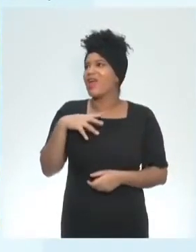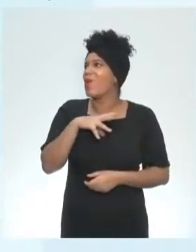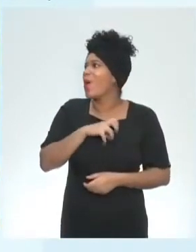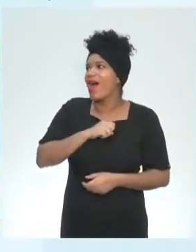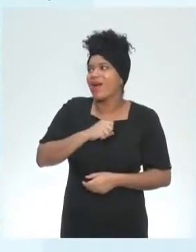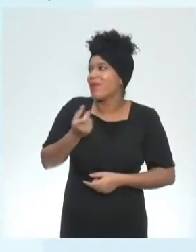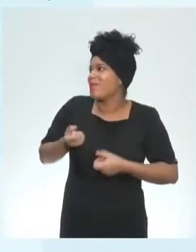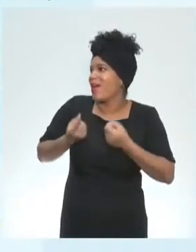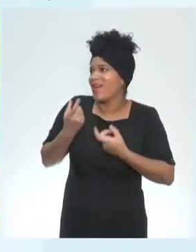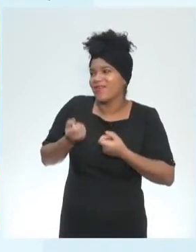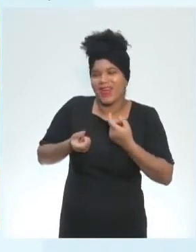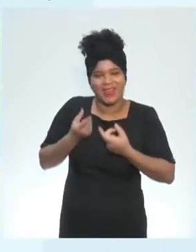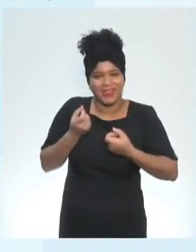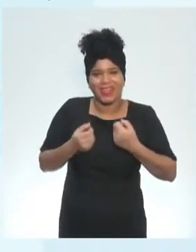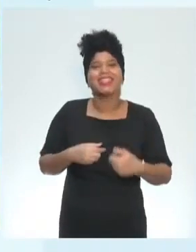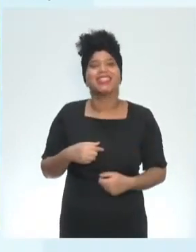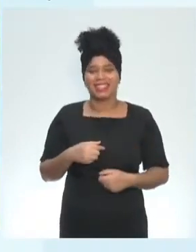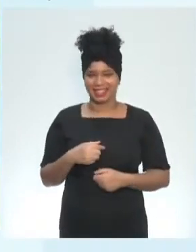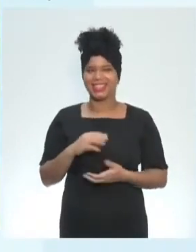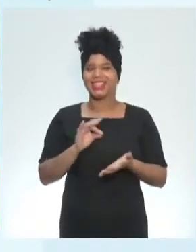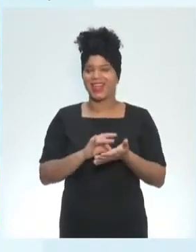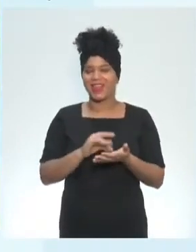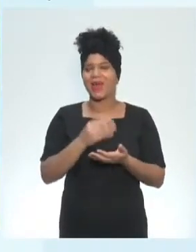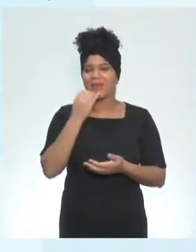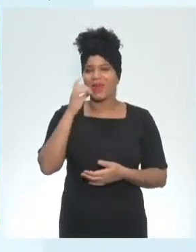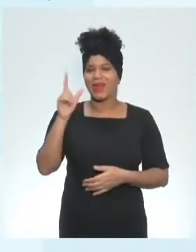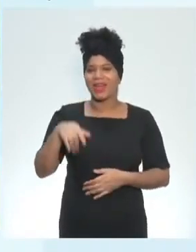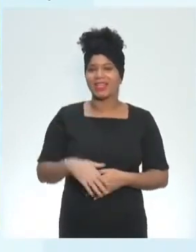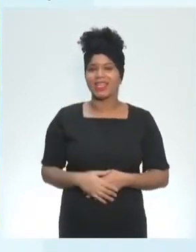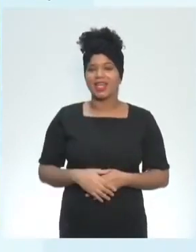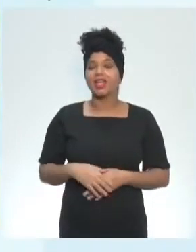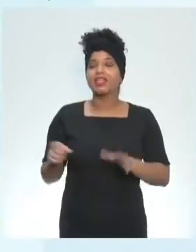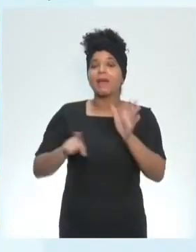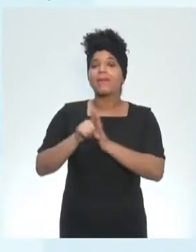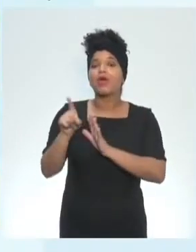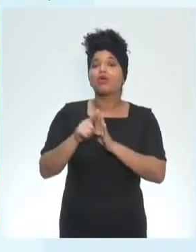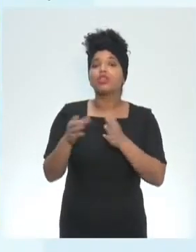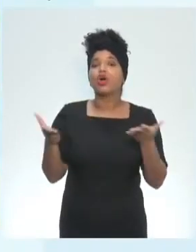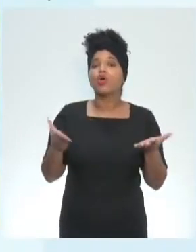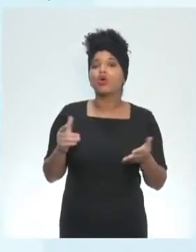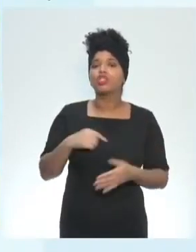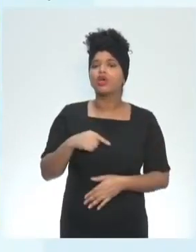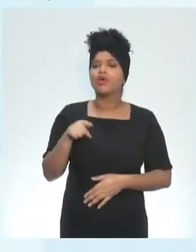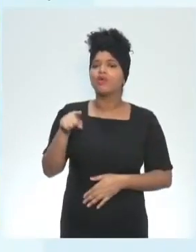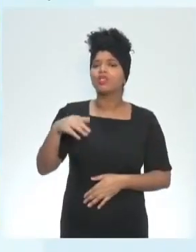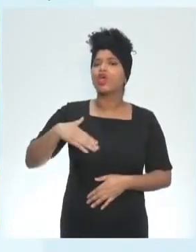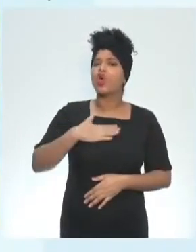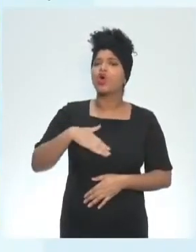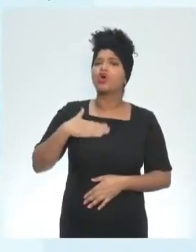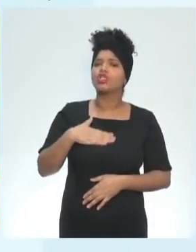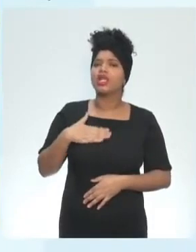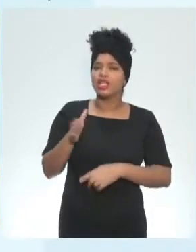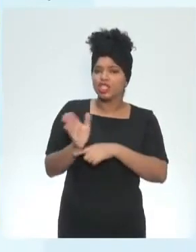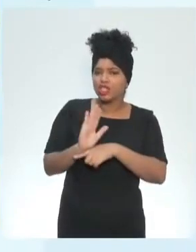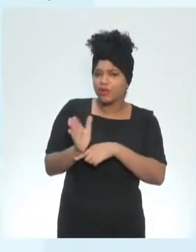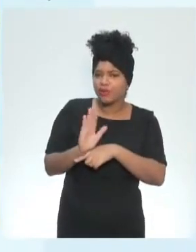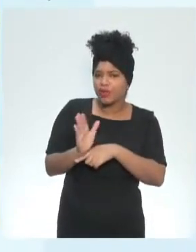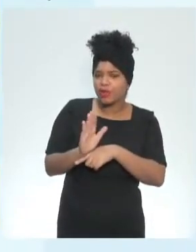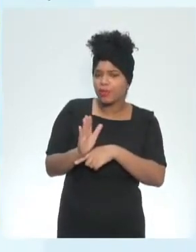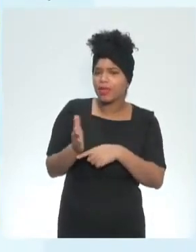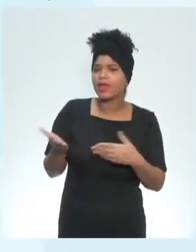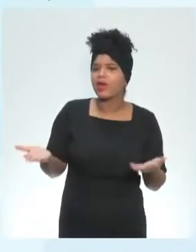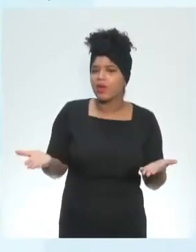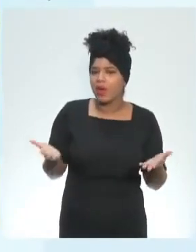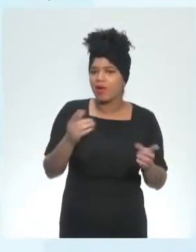popcorn pipoquinha e sempre bom né anda question is what is your favorite movie e genros